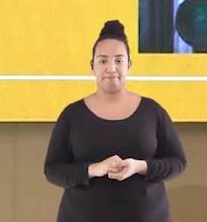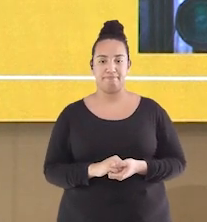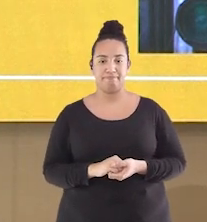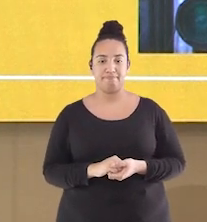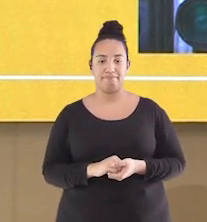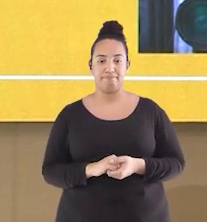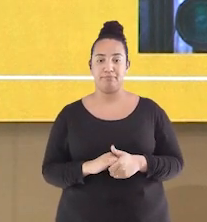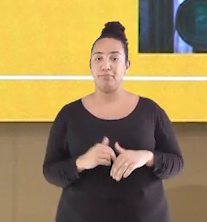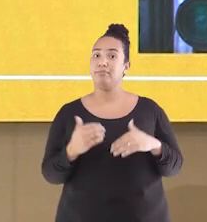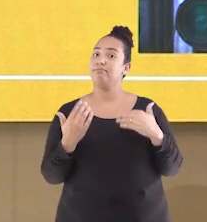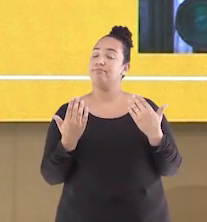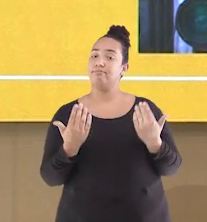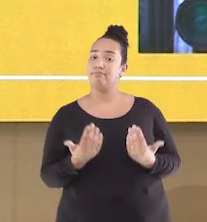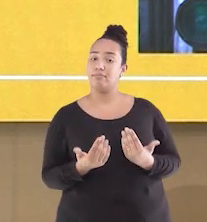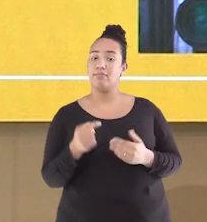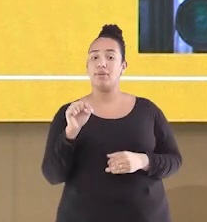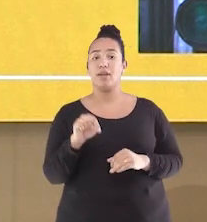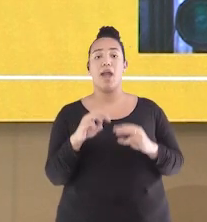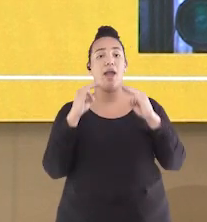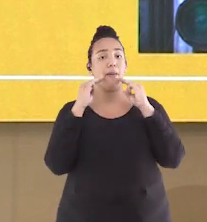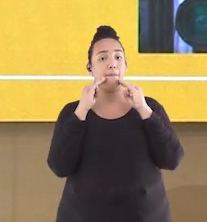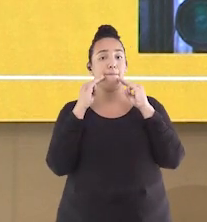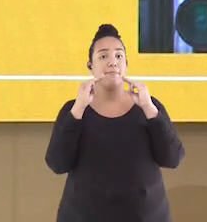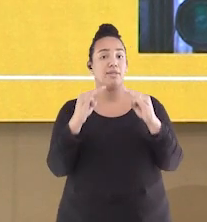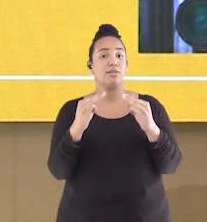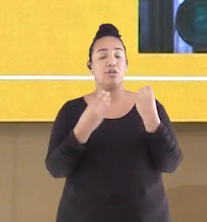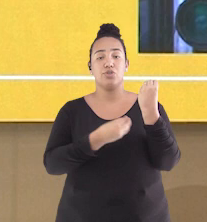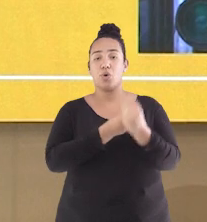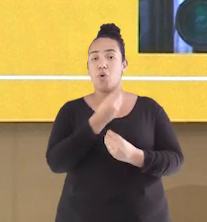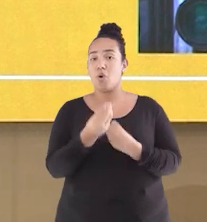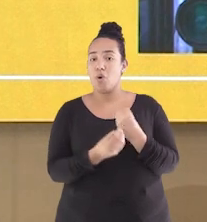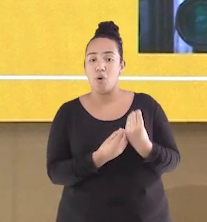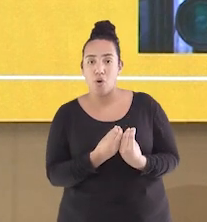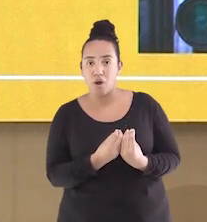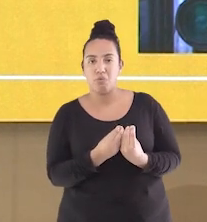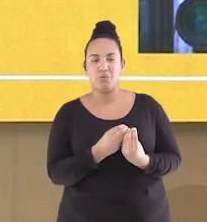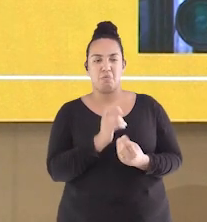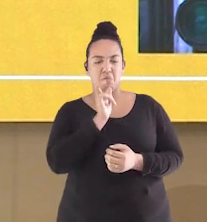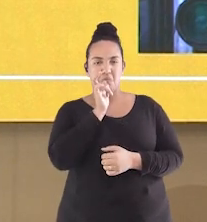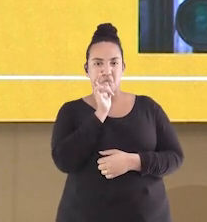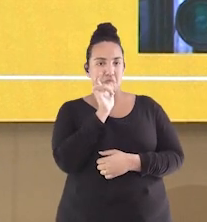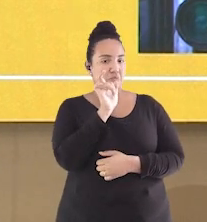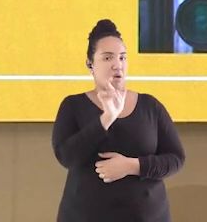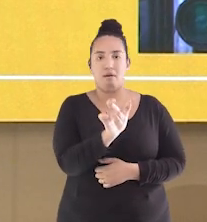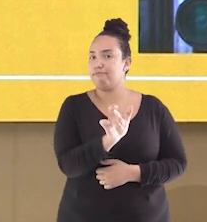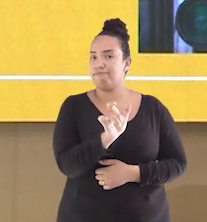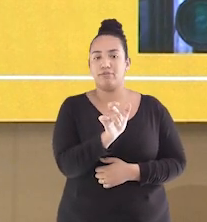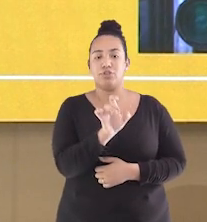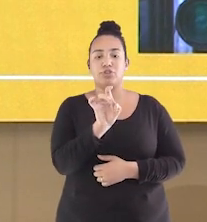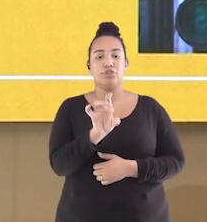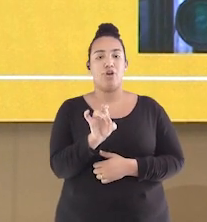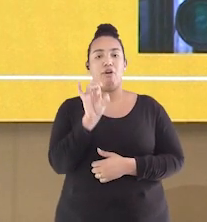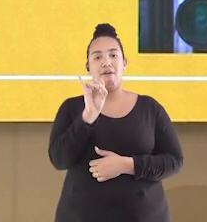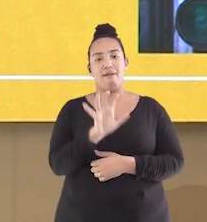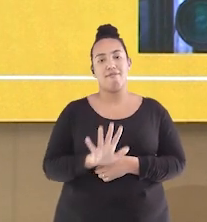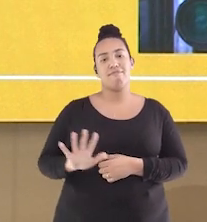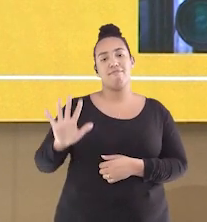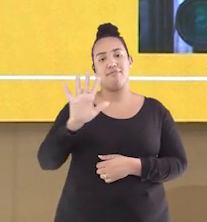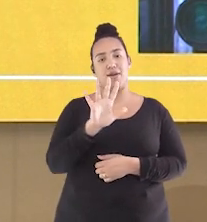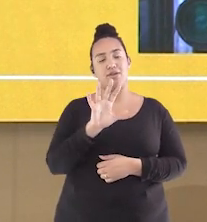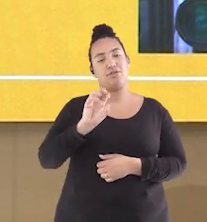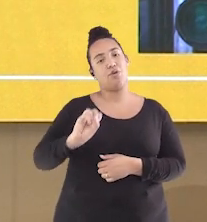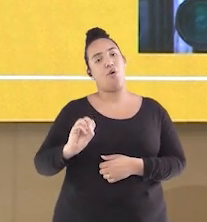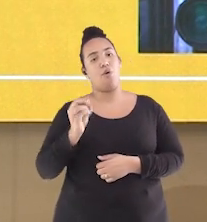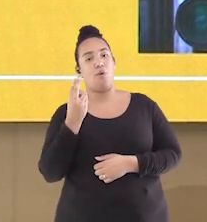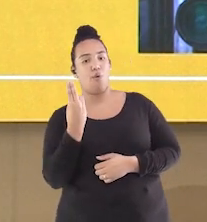Ou seja, a mensagem não é transmitida por meio de palavras, mas por meio de imagens